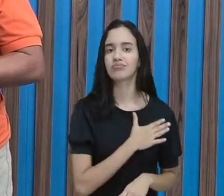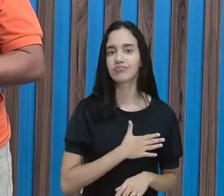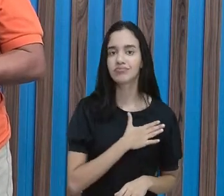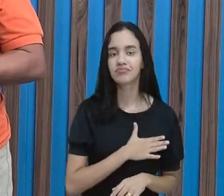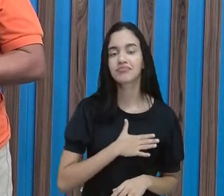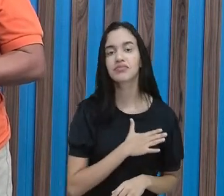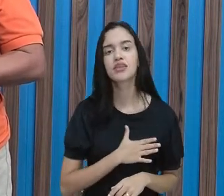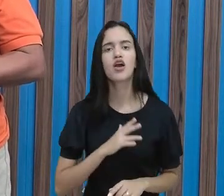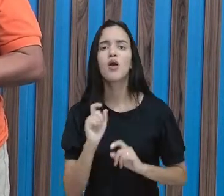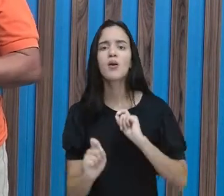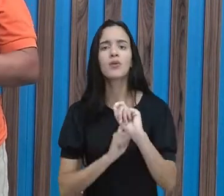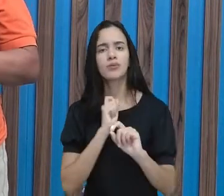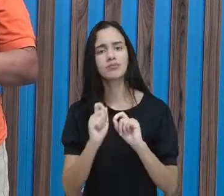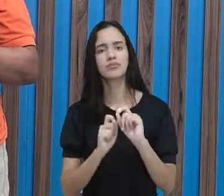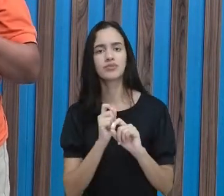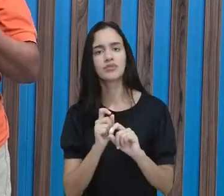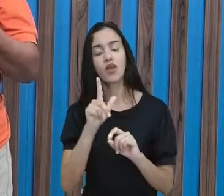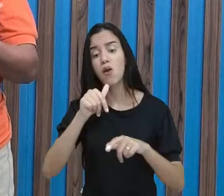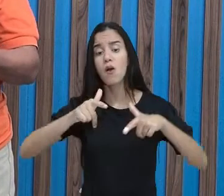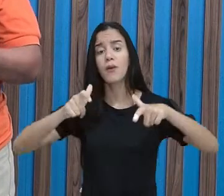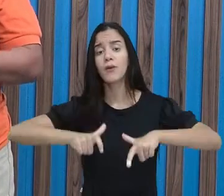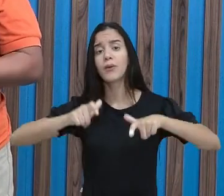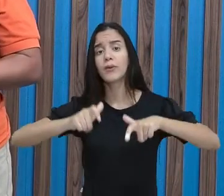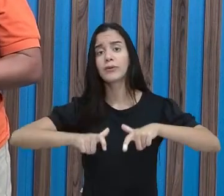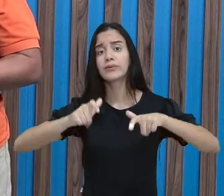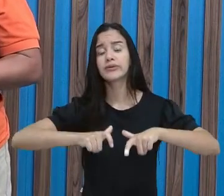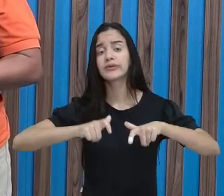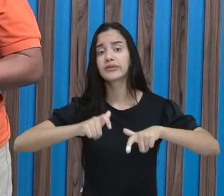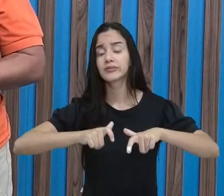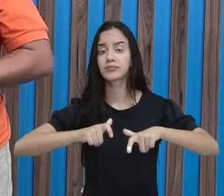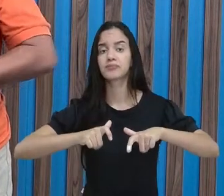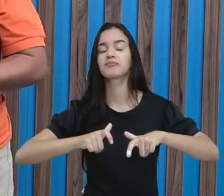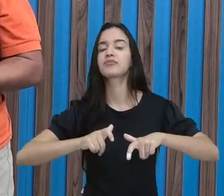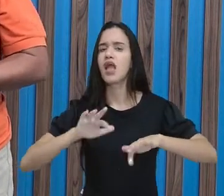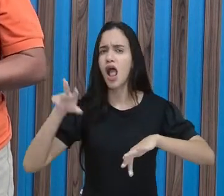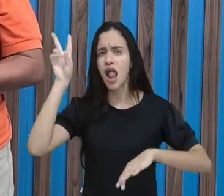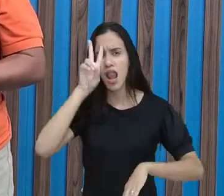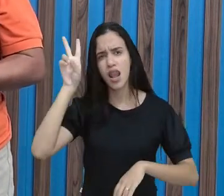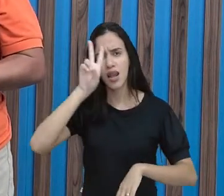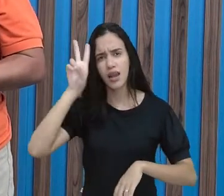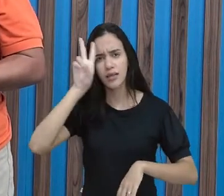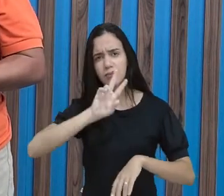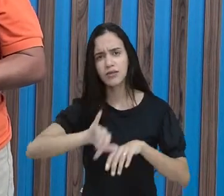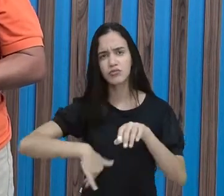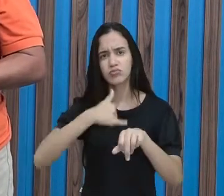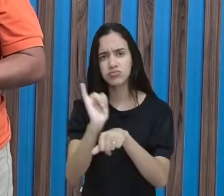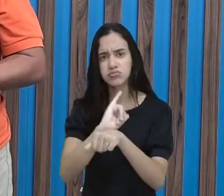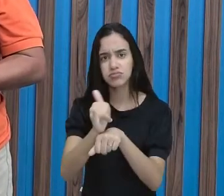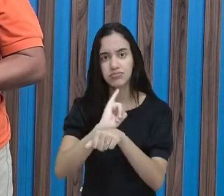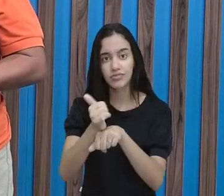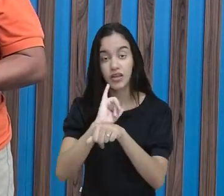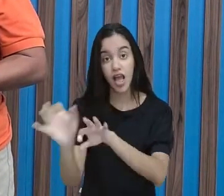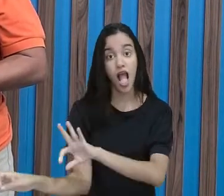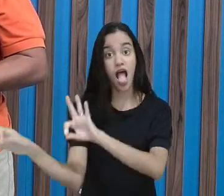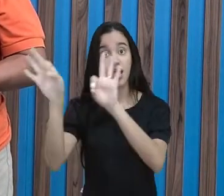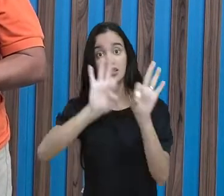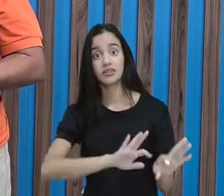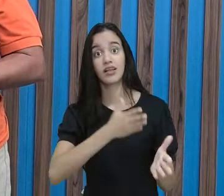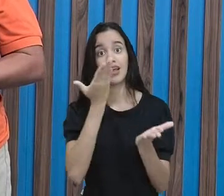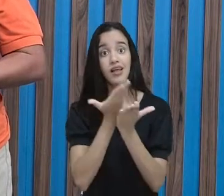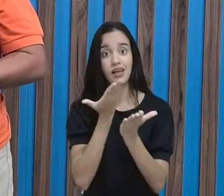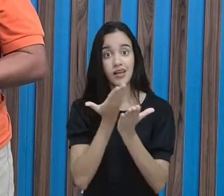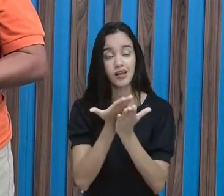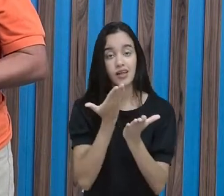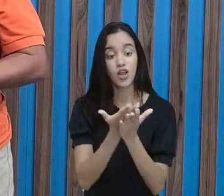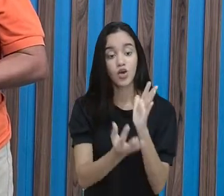aí. E o que é que vocês fazem? Onde você pode dar essa resposta? Lembra do nosso canal do YouTube? Assiste a aula por lá,